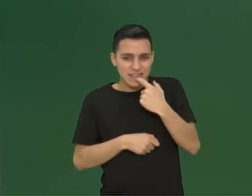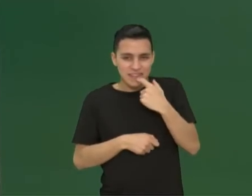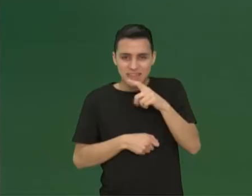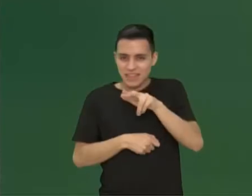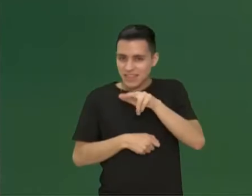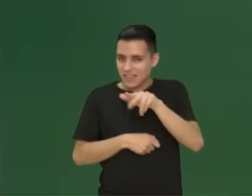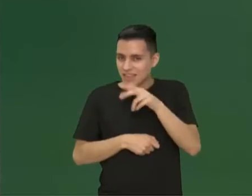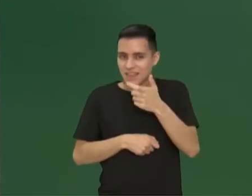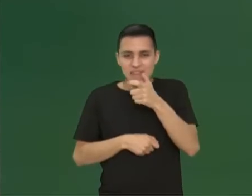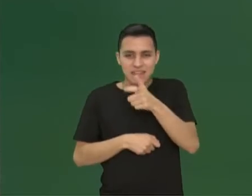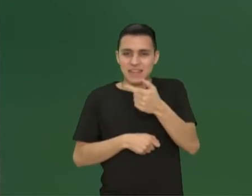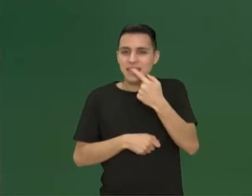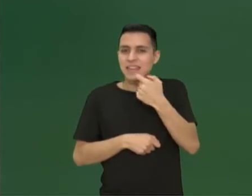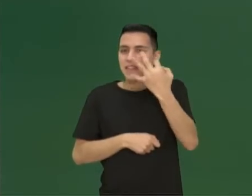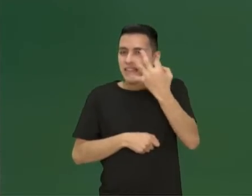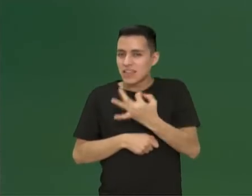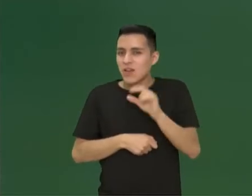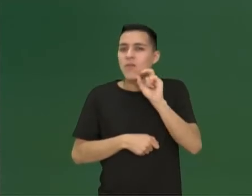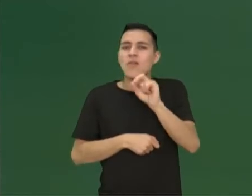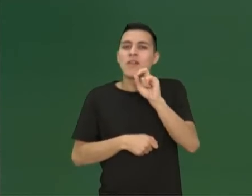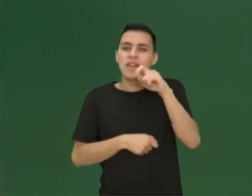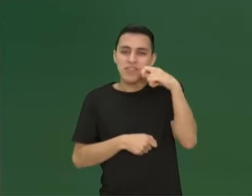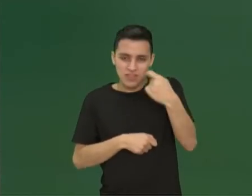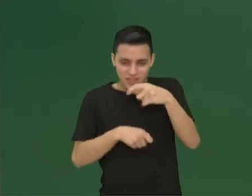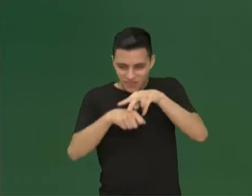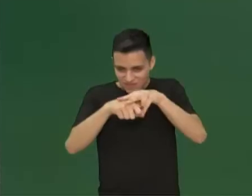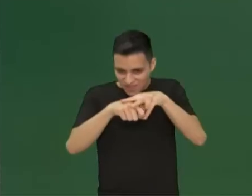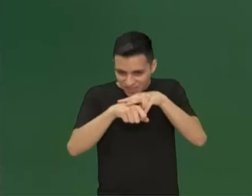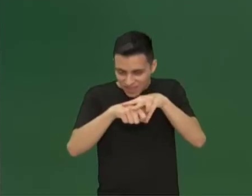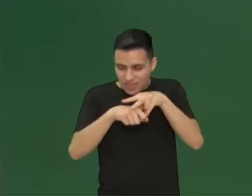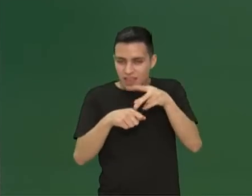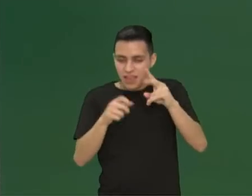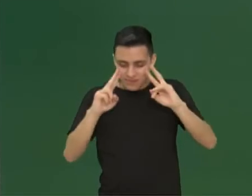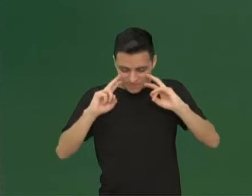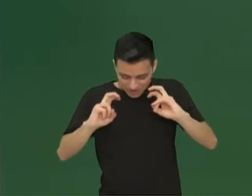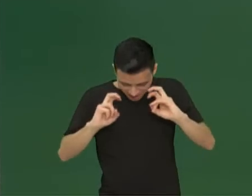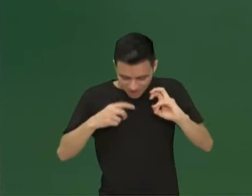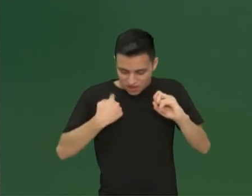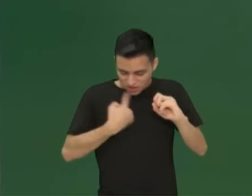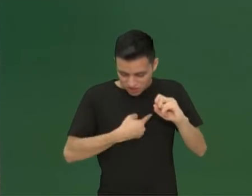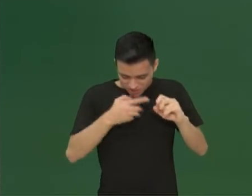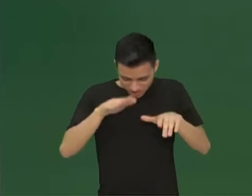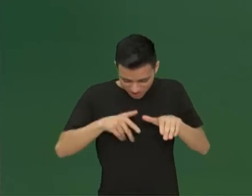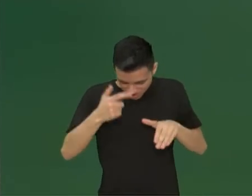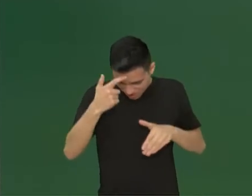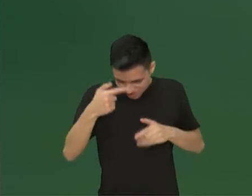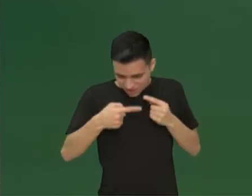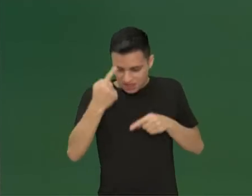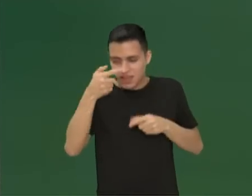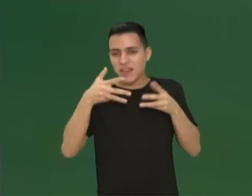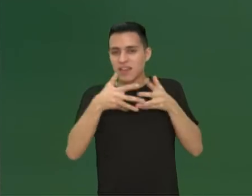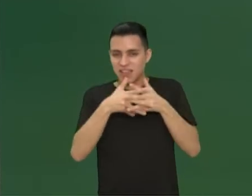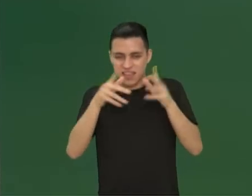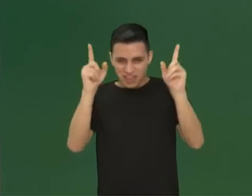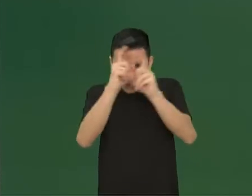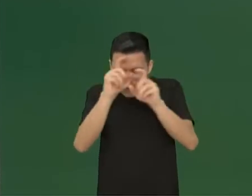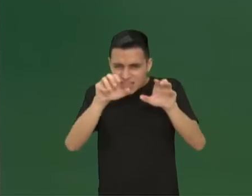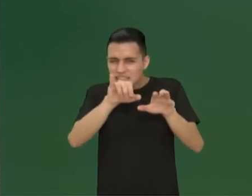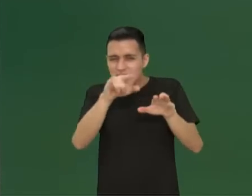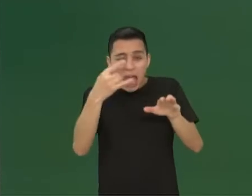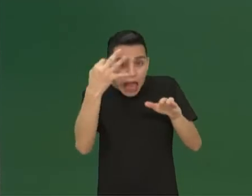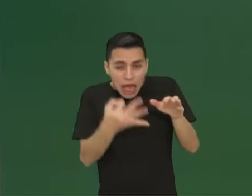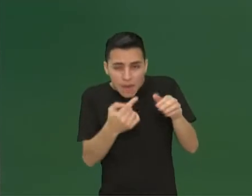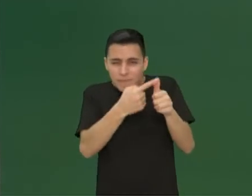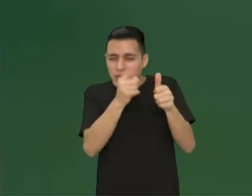Deus, não era para falar vermelho, era para falar o quê? Verde. Veja que até a gente se confunde, mas é difícil. Então, se você não acertou